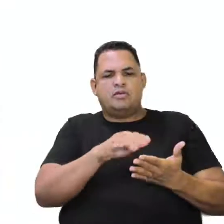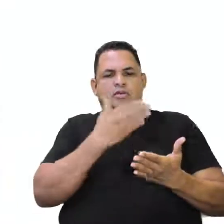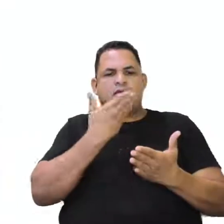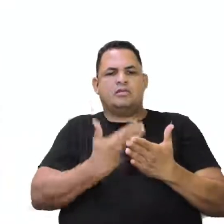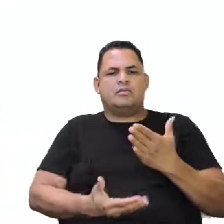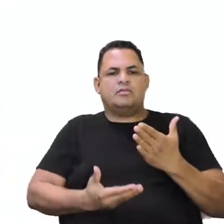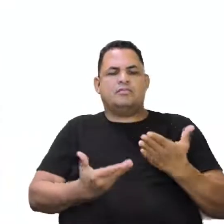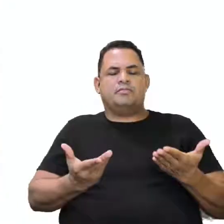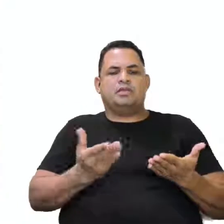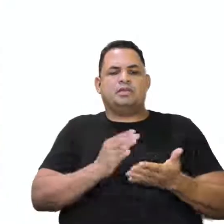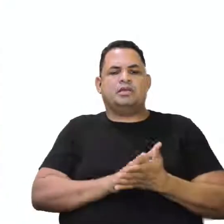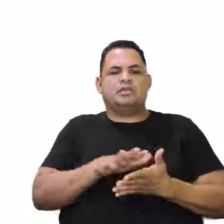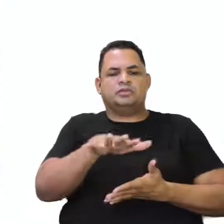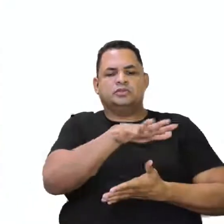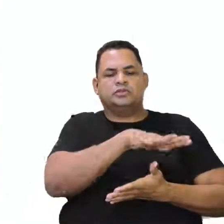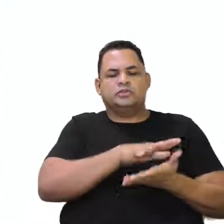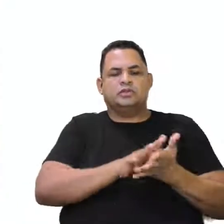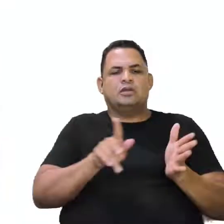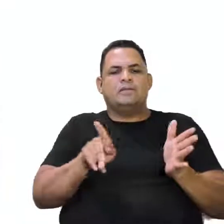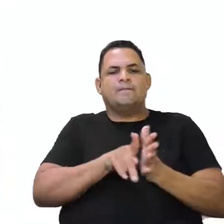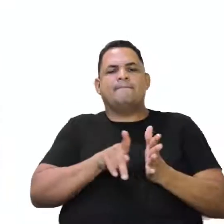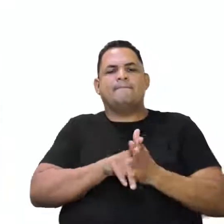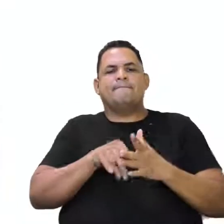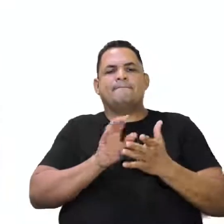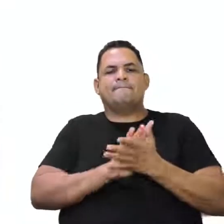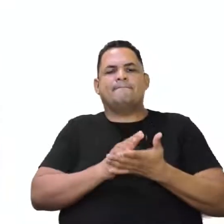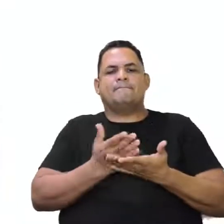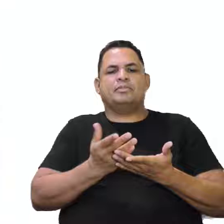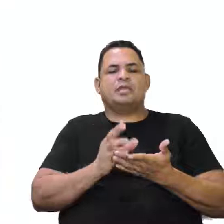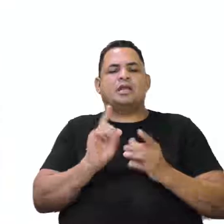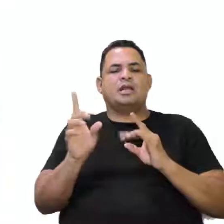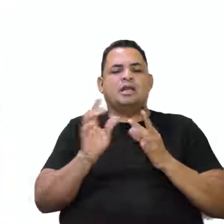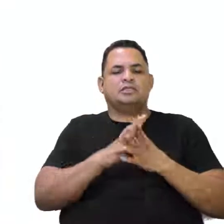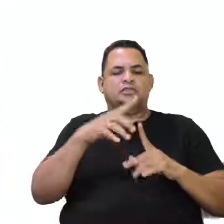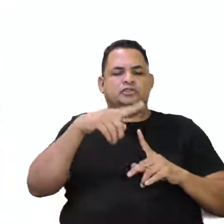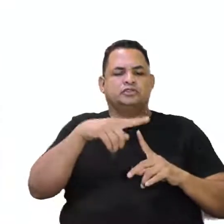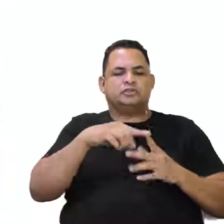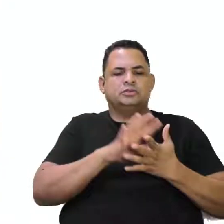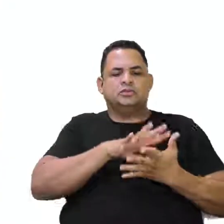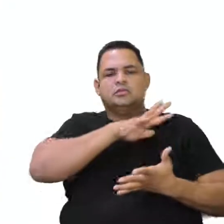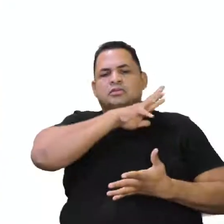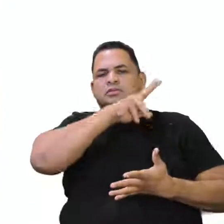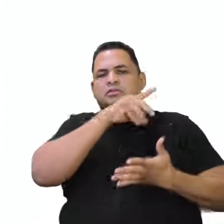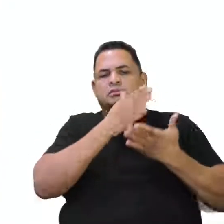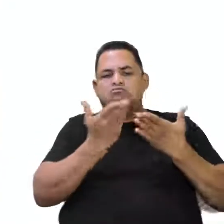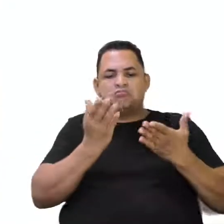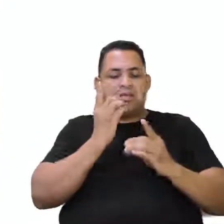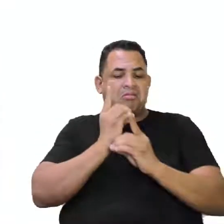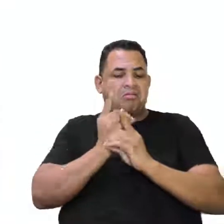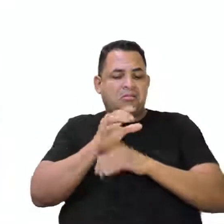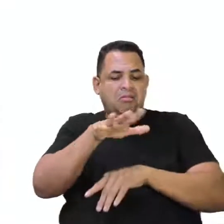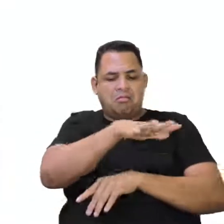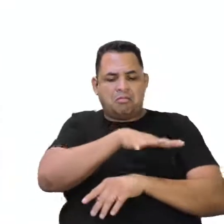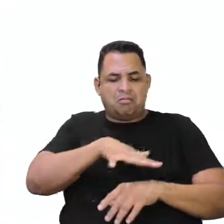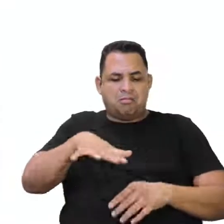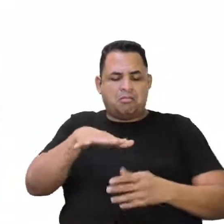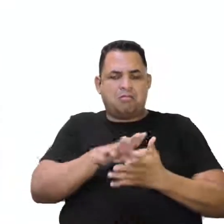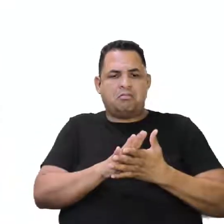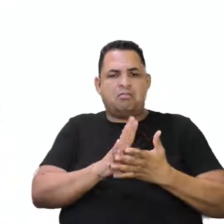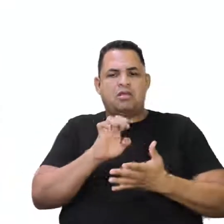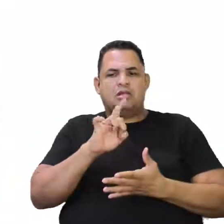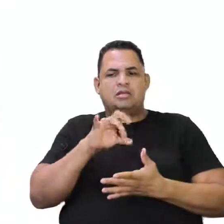de hábitats específicos para espécies que só eram encontradas naquele lugar, no caso